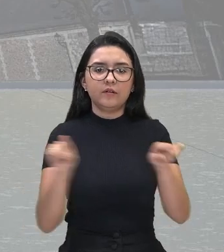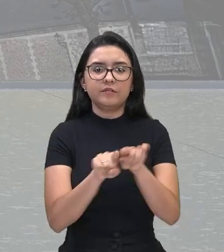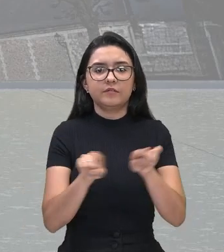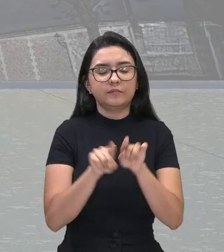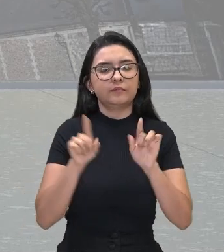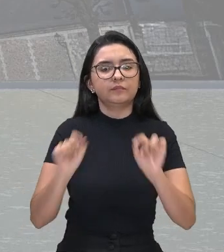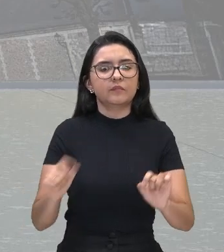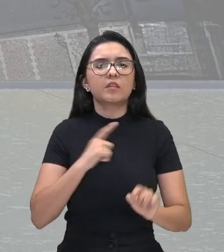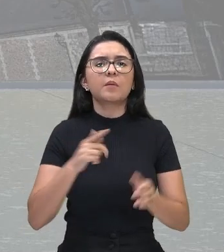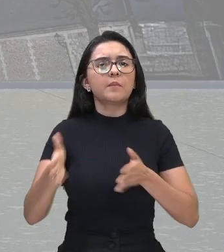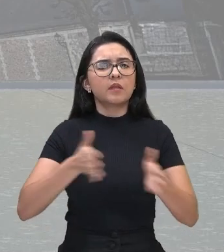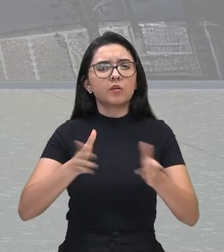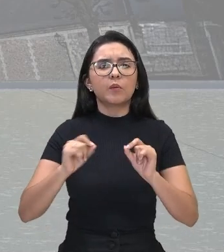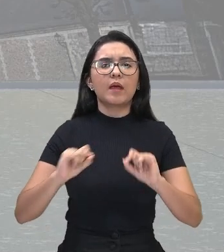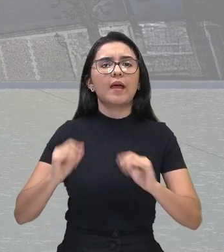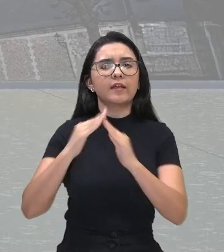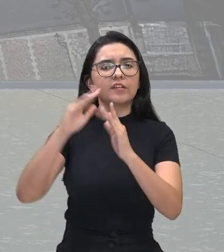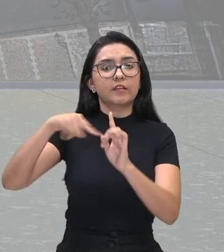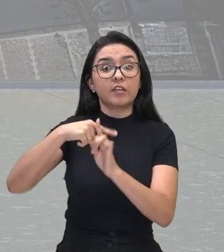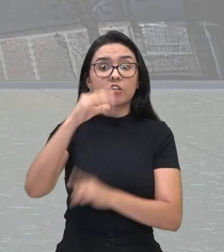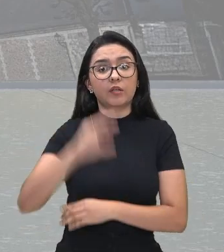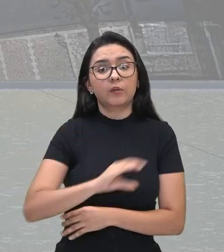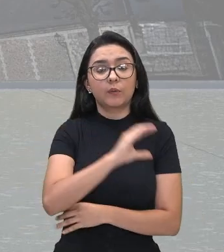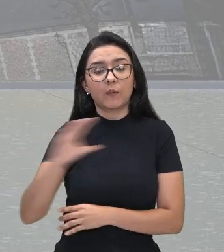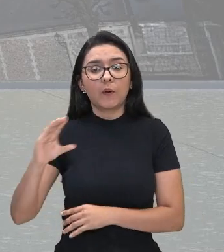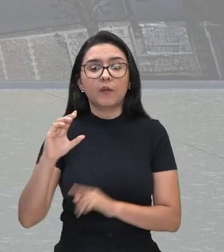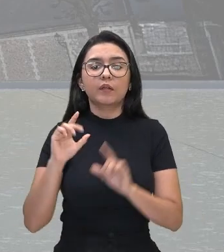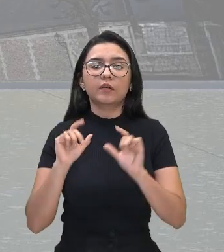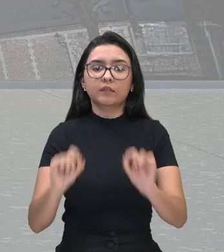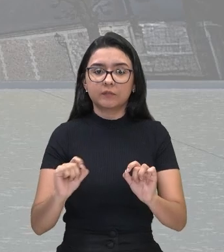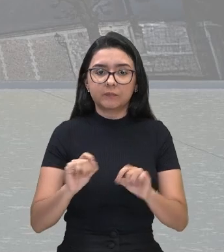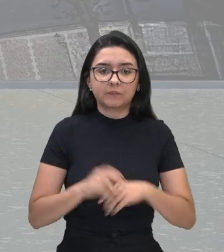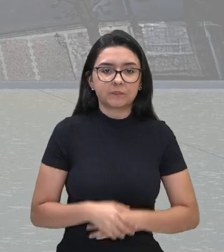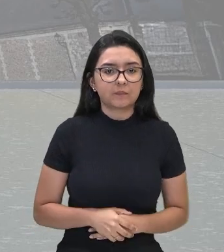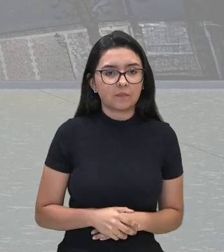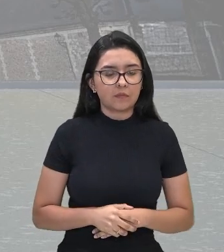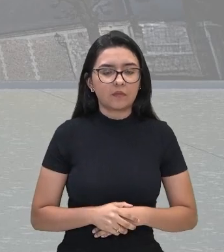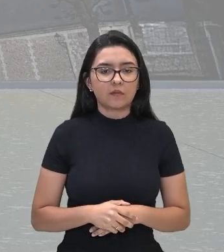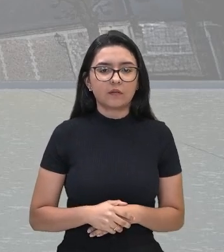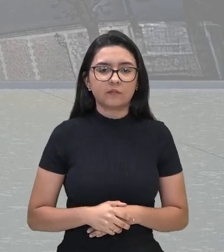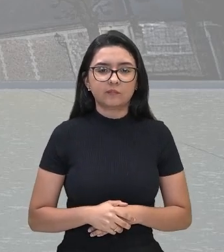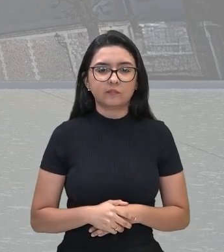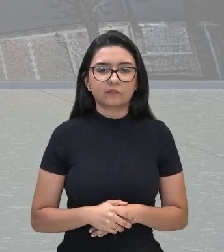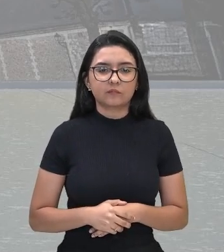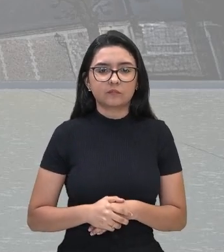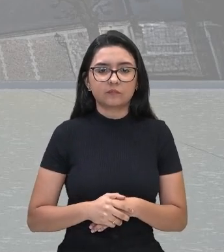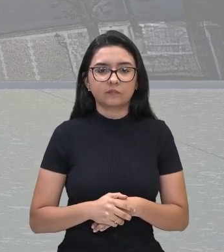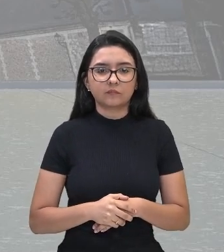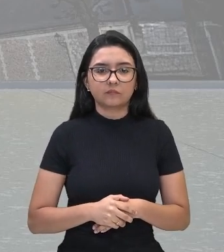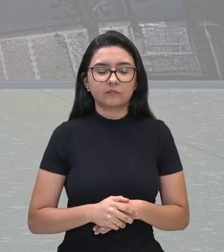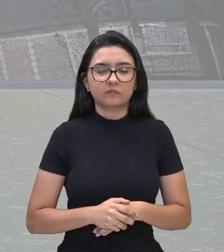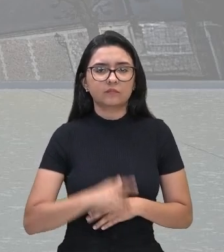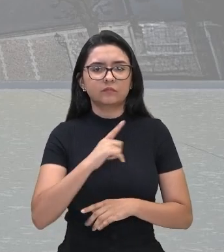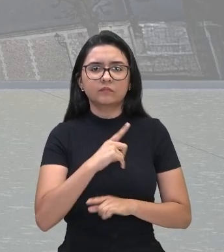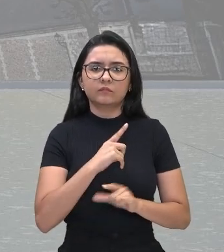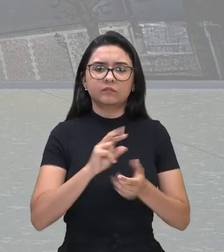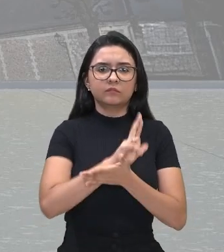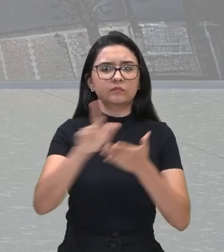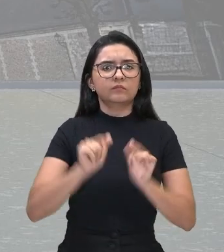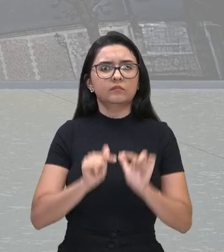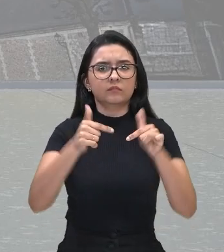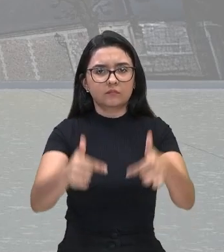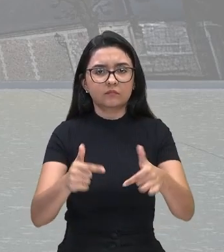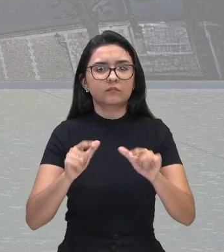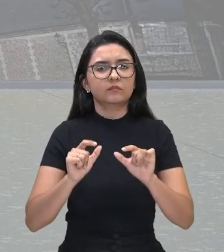esse período, a Igreja Católica ela foi detentora de todas as manifestações